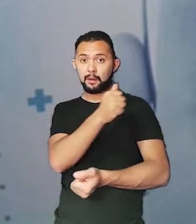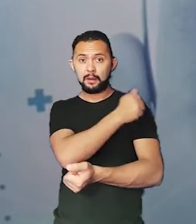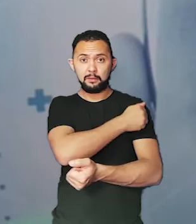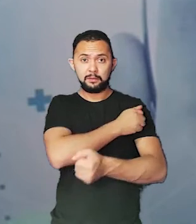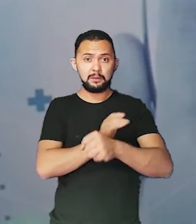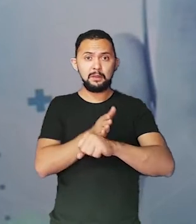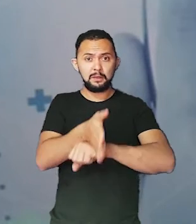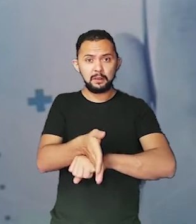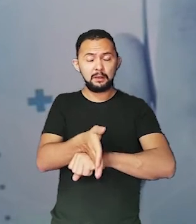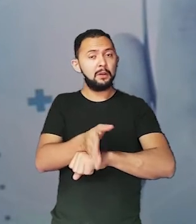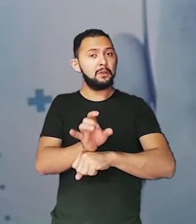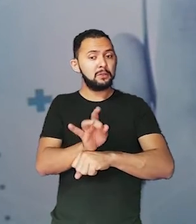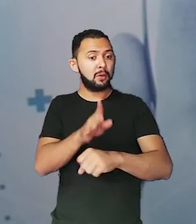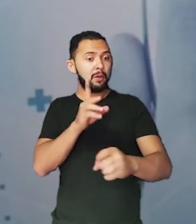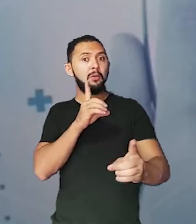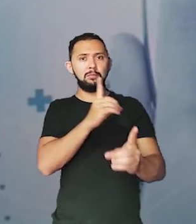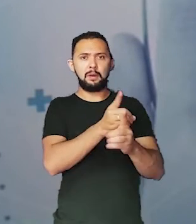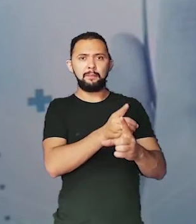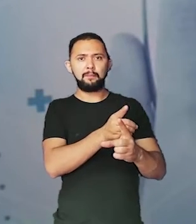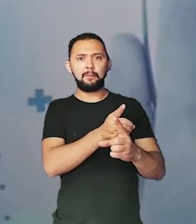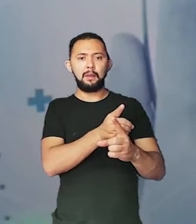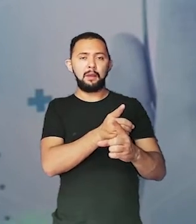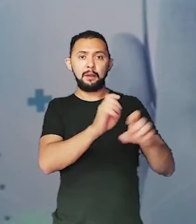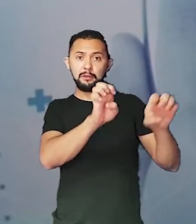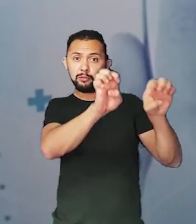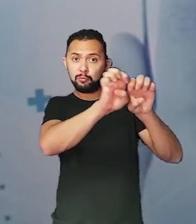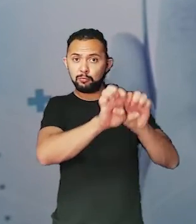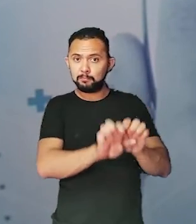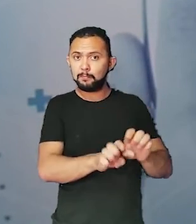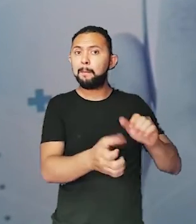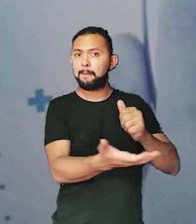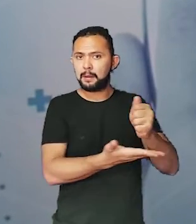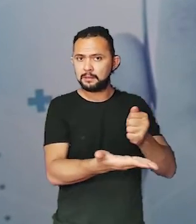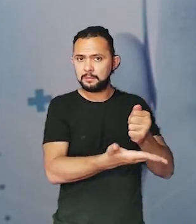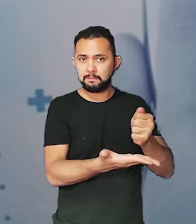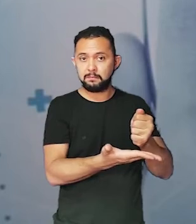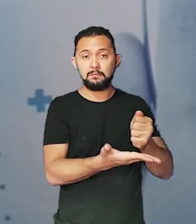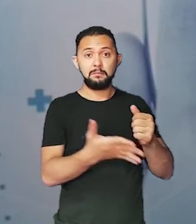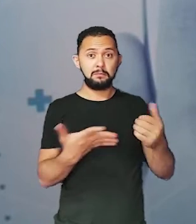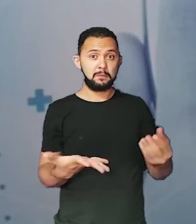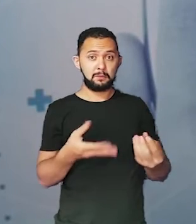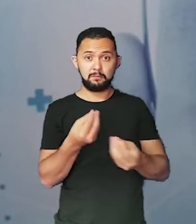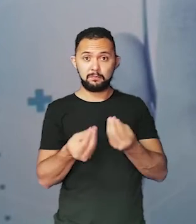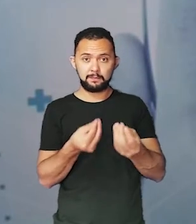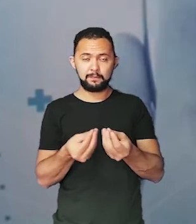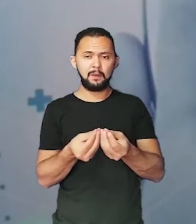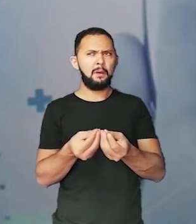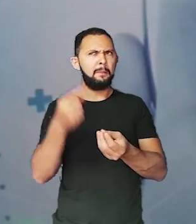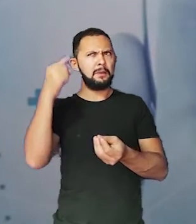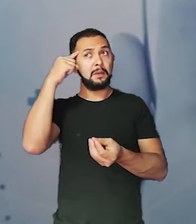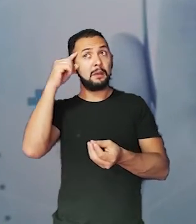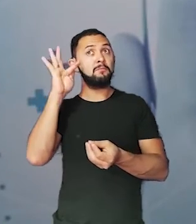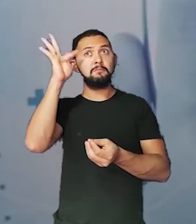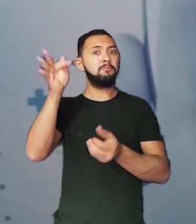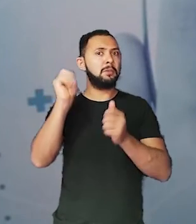escolas já saiba pelo menos identificar a estrutura básica. Então, não fiquem assustados pensando, eita, que eles podem colocar assim uma oração mais difícil do mundo lá